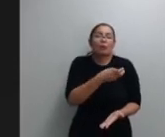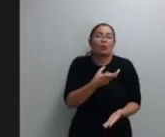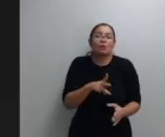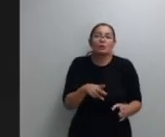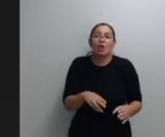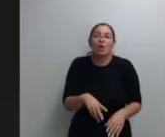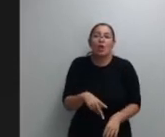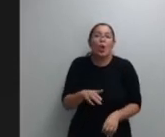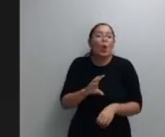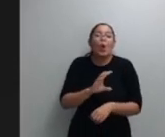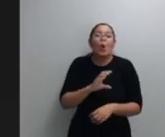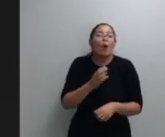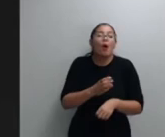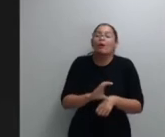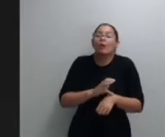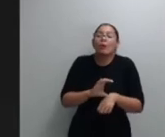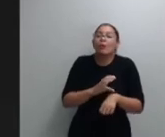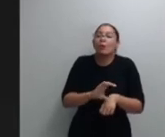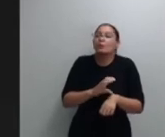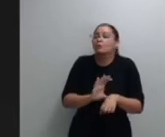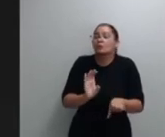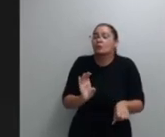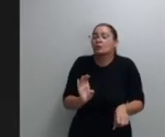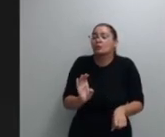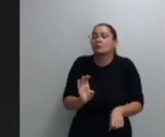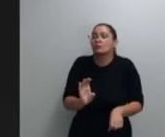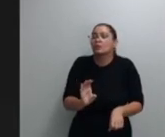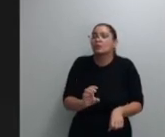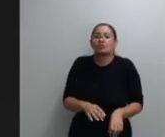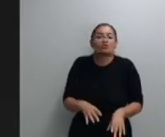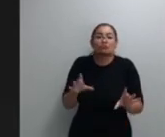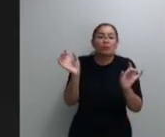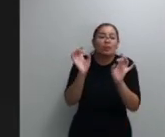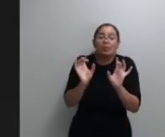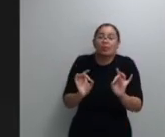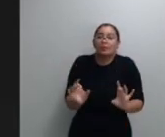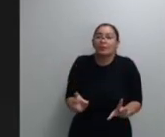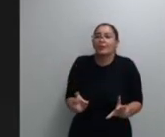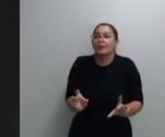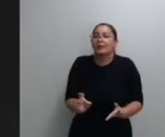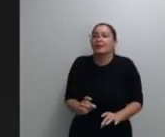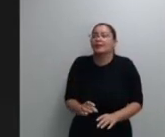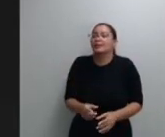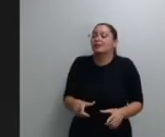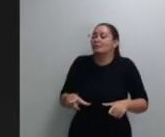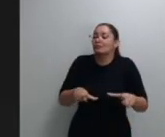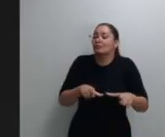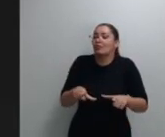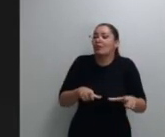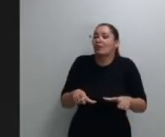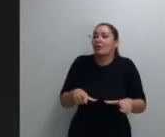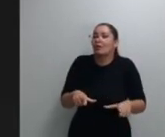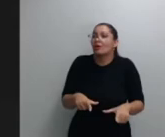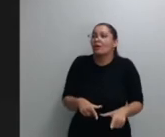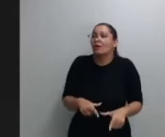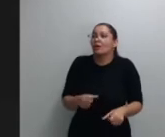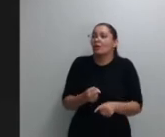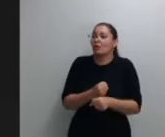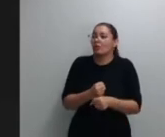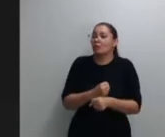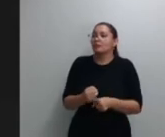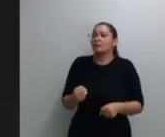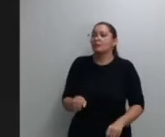cursos de até mesmo de especialização no mesmo exercício no mesmo ano letivo é realmente